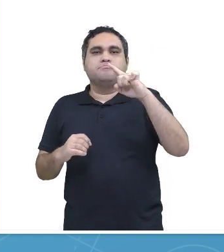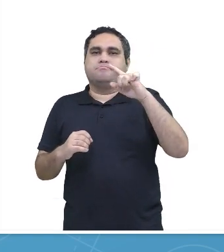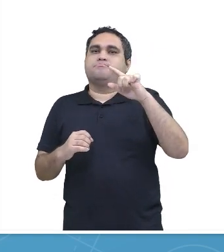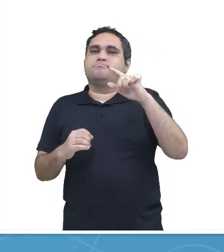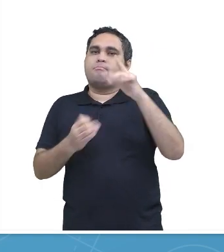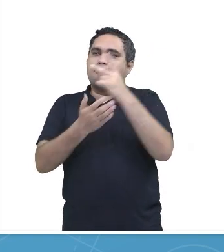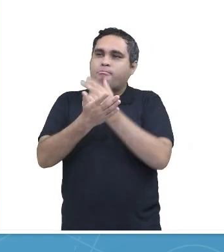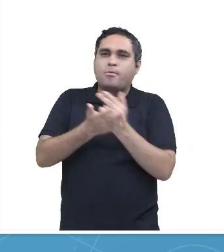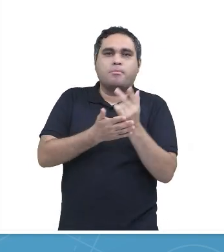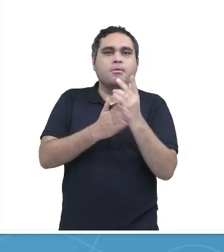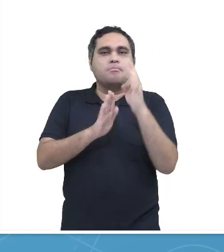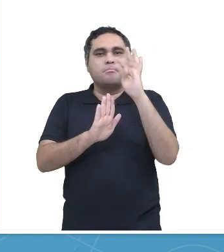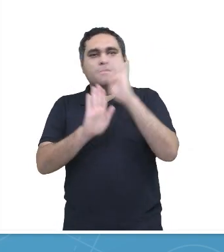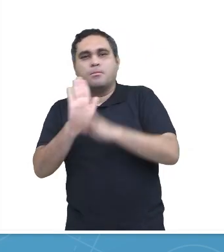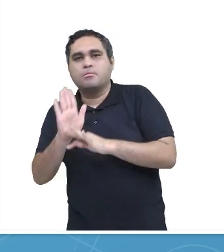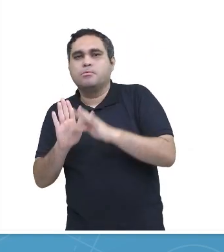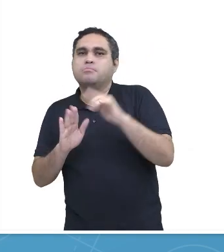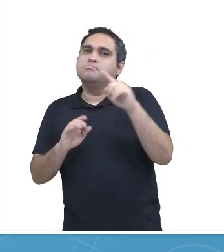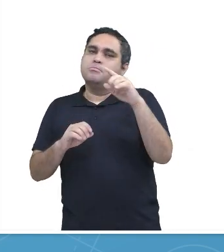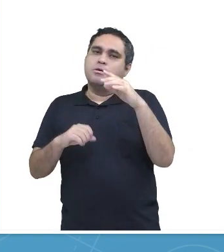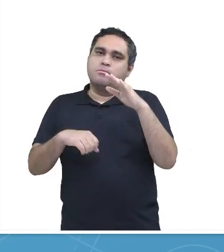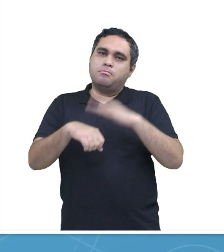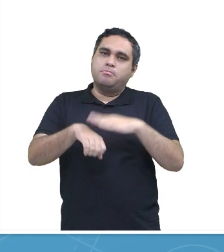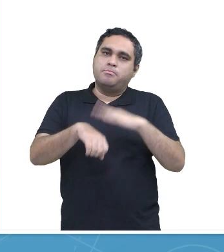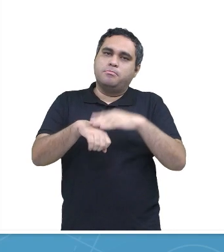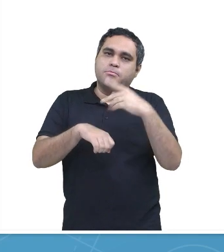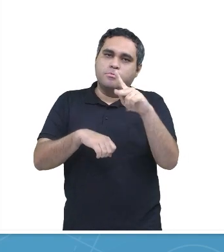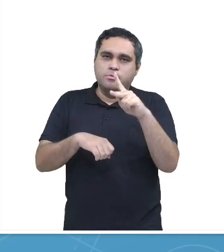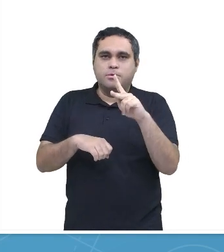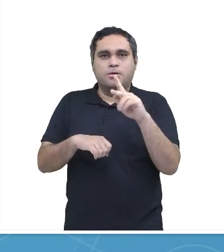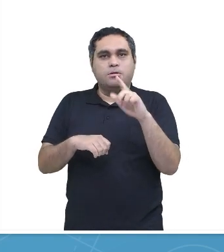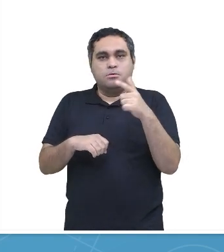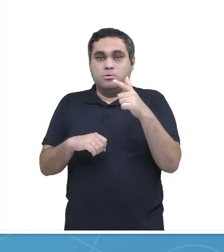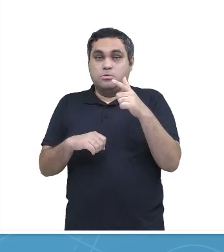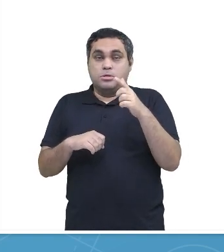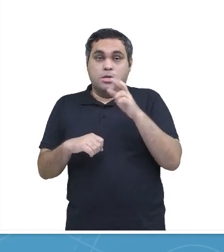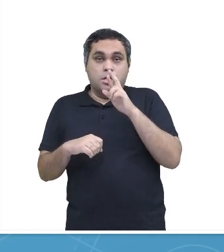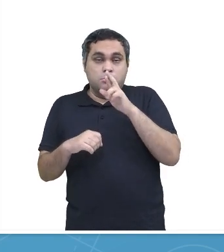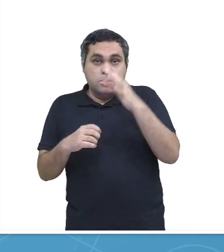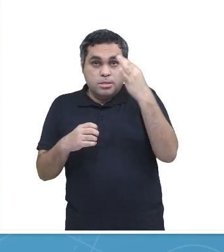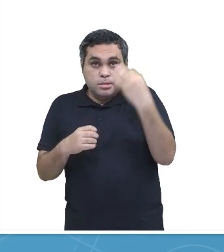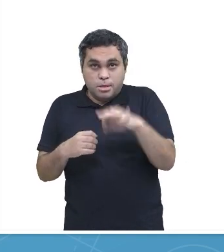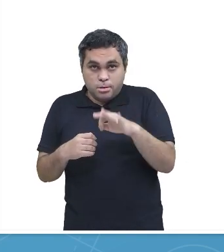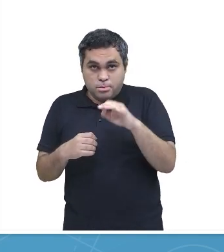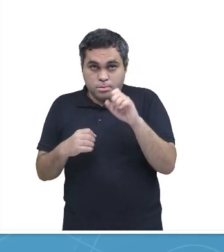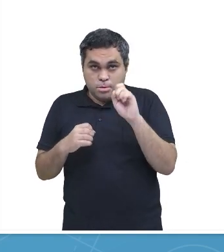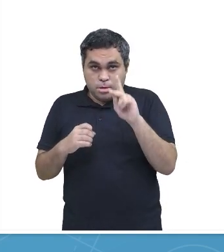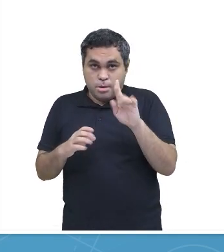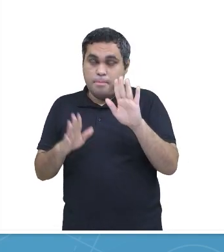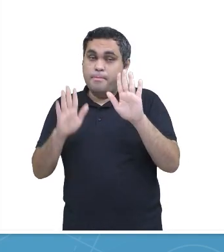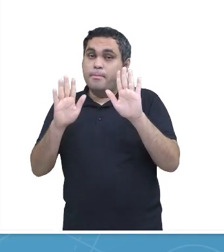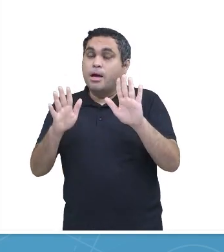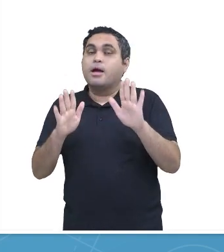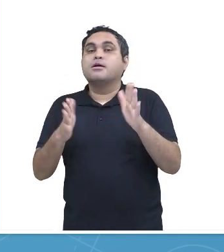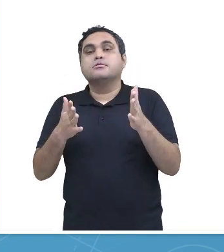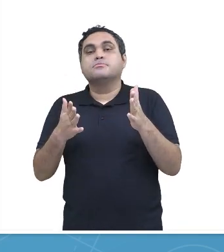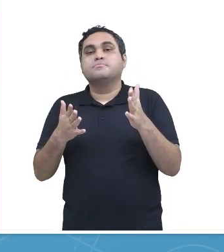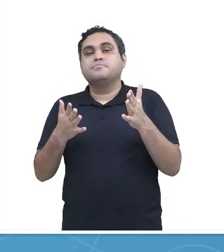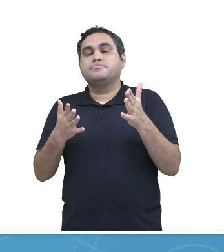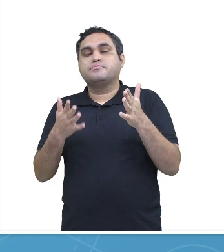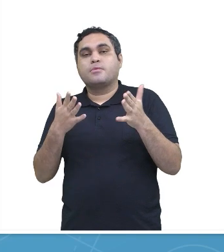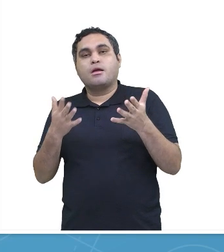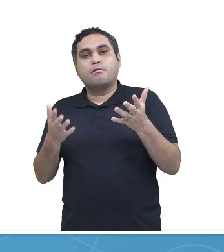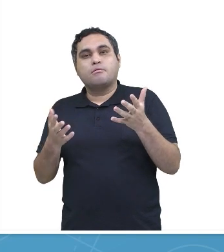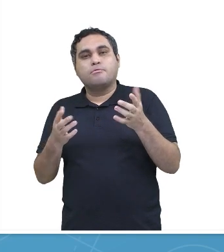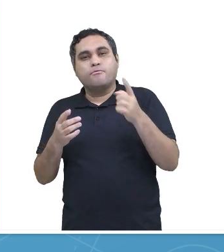na produção que vocês fizeram. Portanto, não tem uma resposta específica para isso. Entretanto, espera-se que